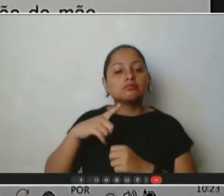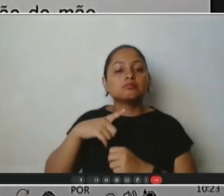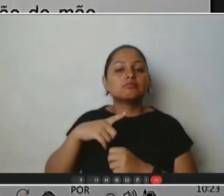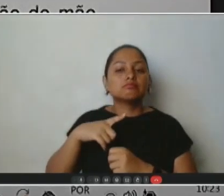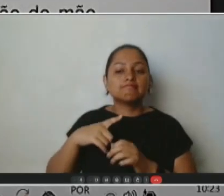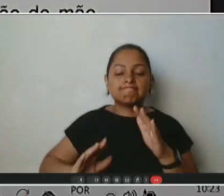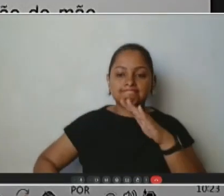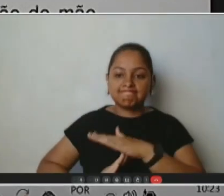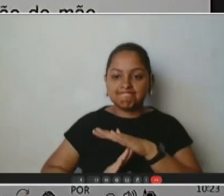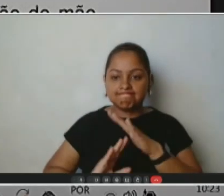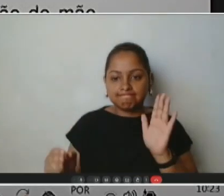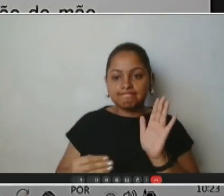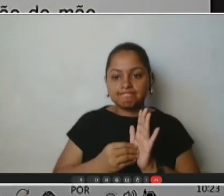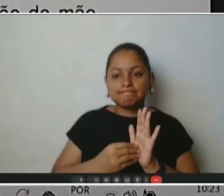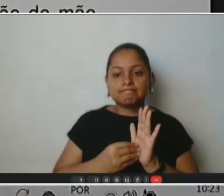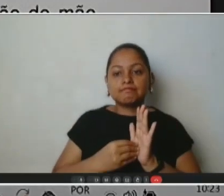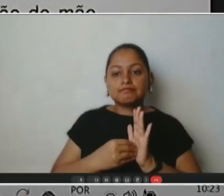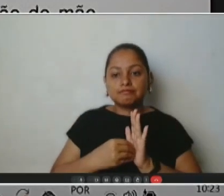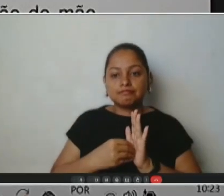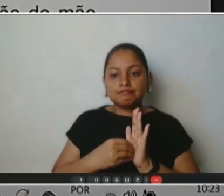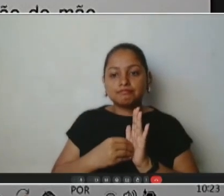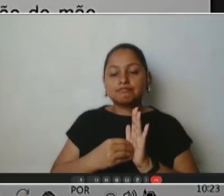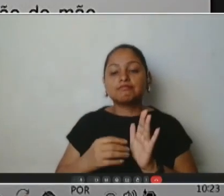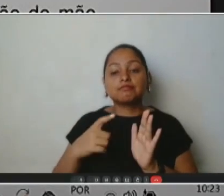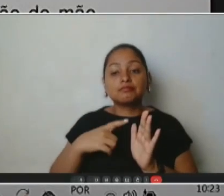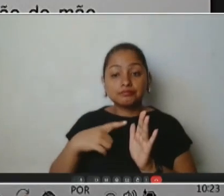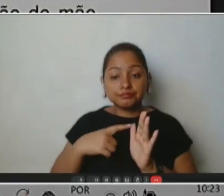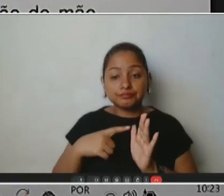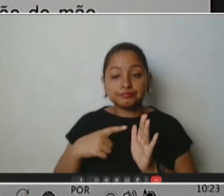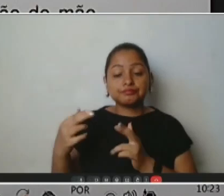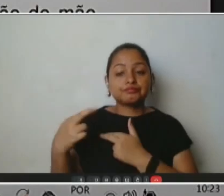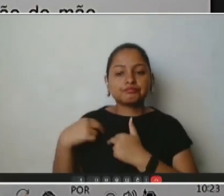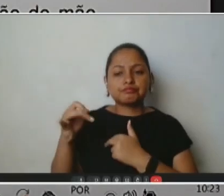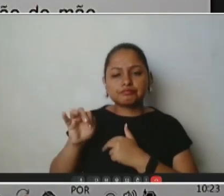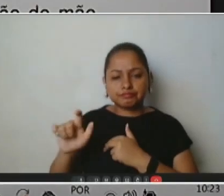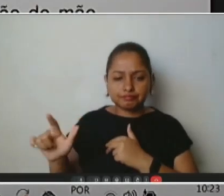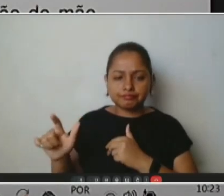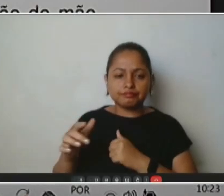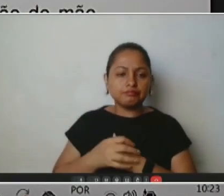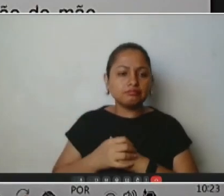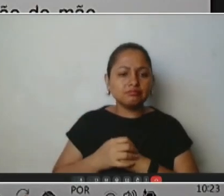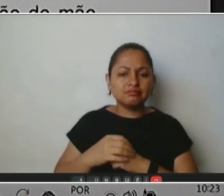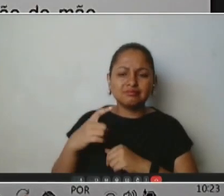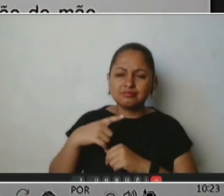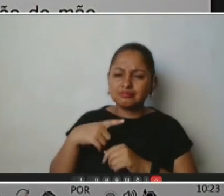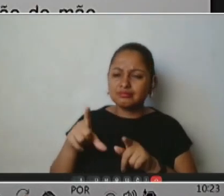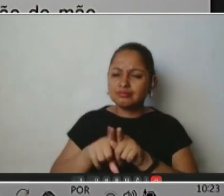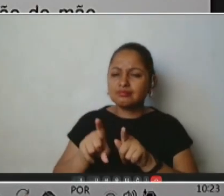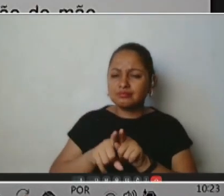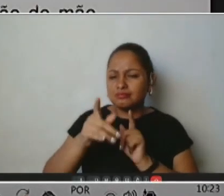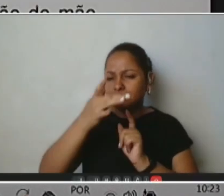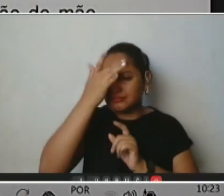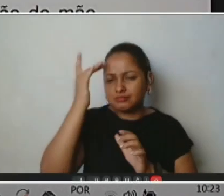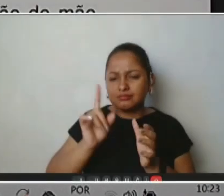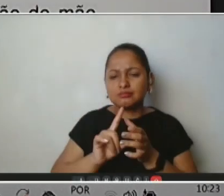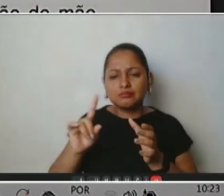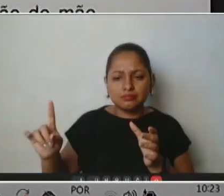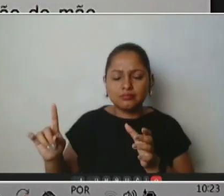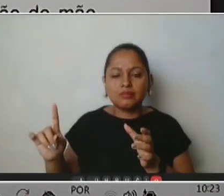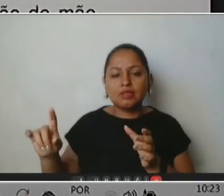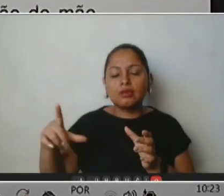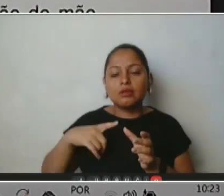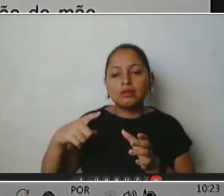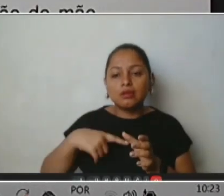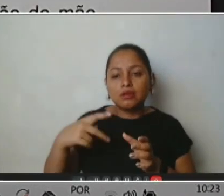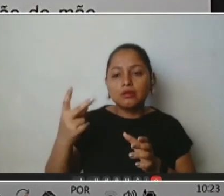na Lei de Responsabilidade Fiscal. Primeiro, exoneração de servidores ocupando o cargo de comissão. Segundo, eliminação